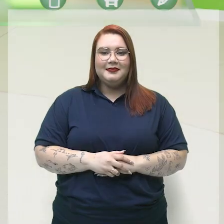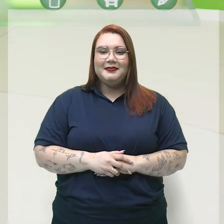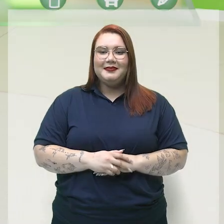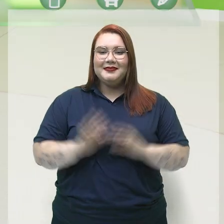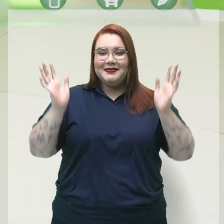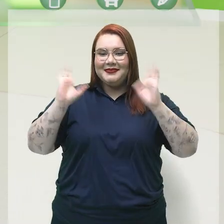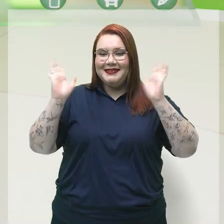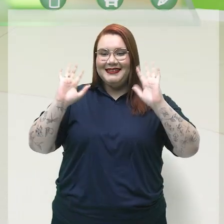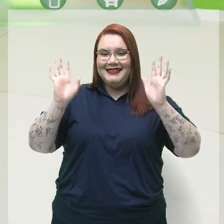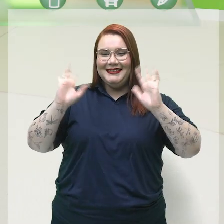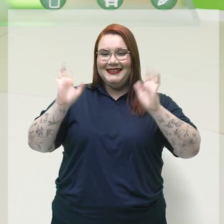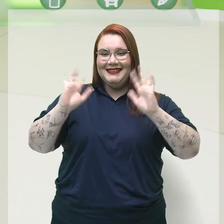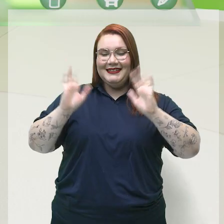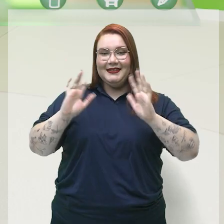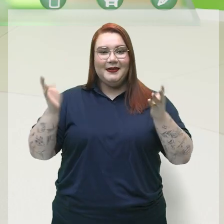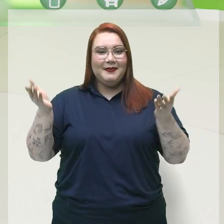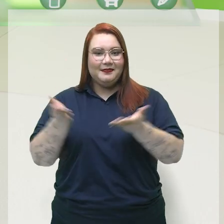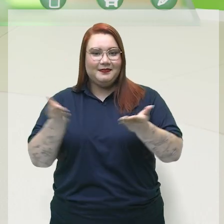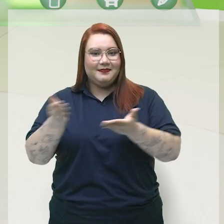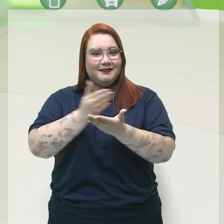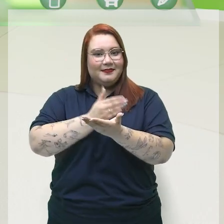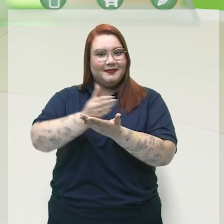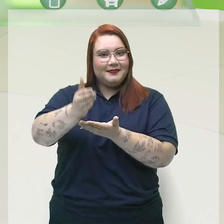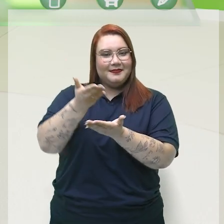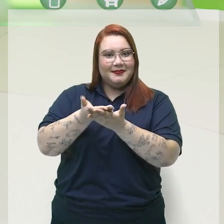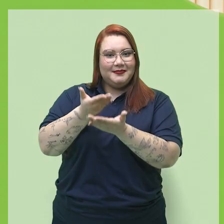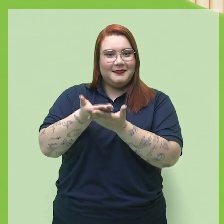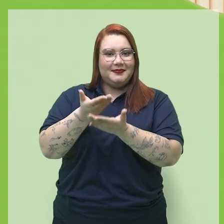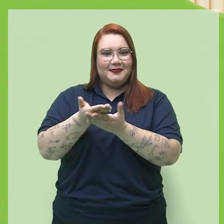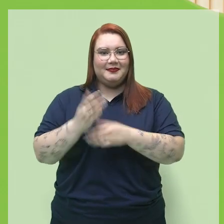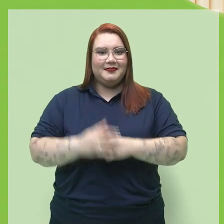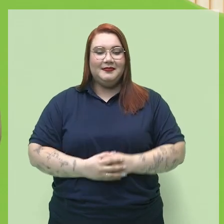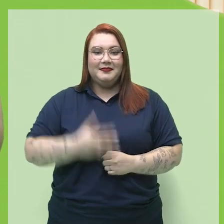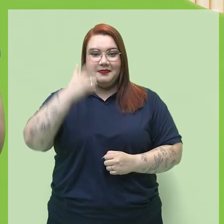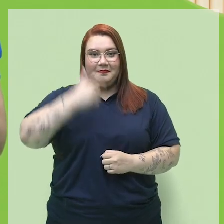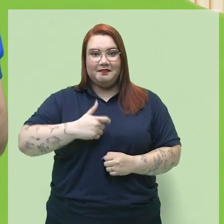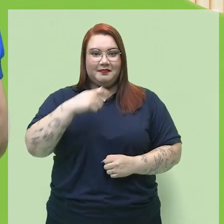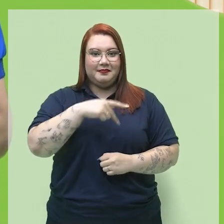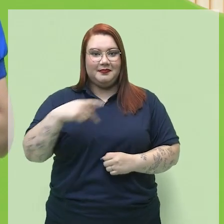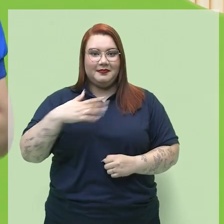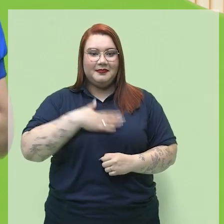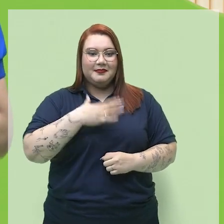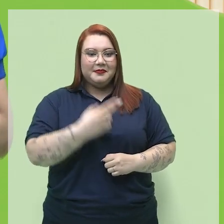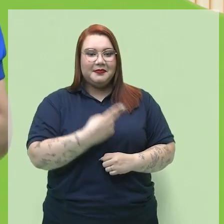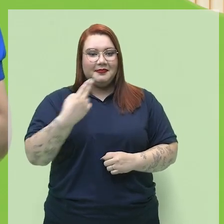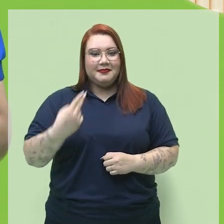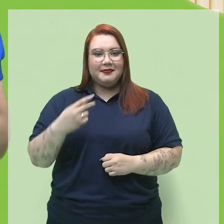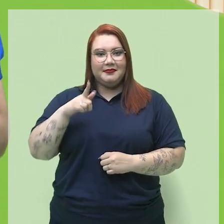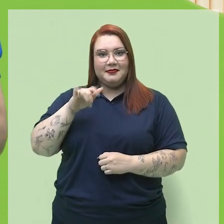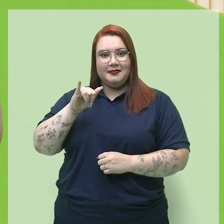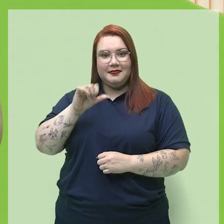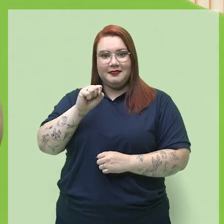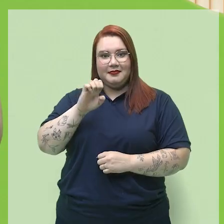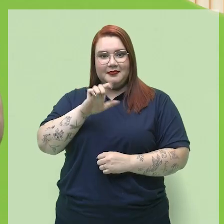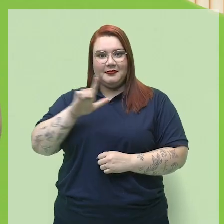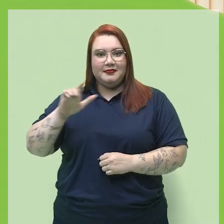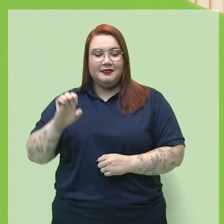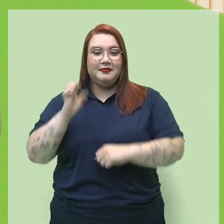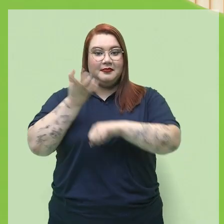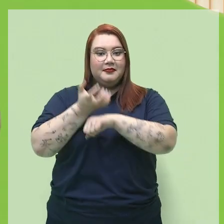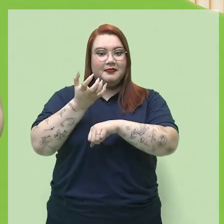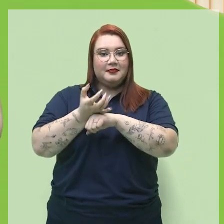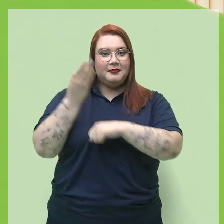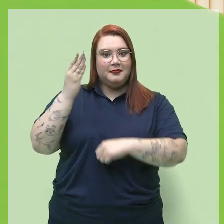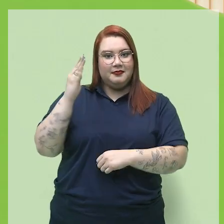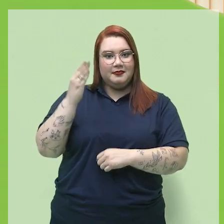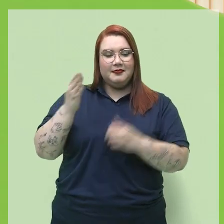Olá a todos, vamos dar início à nossa aula. Eu sou a professora Gisele Palmeira, professora do componente de